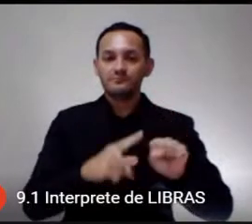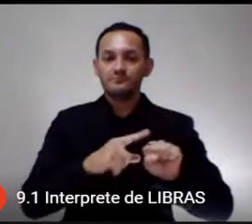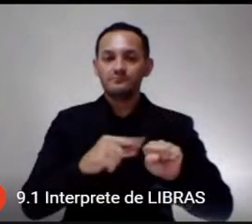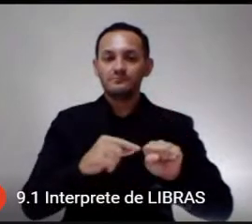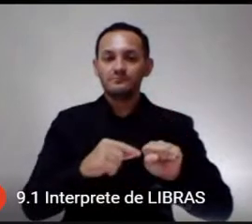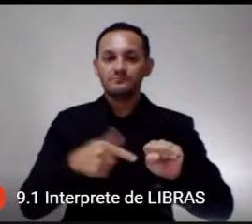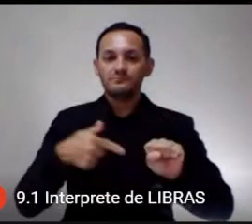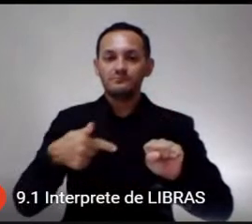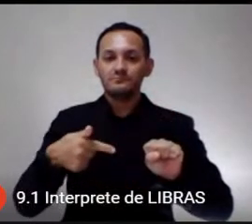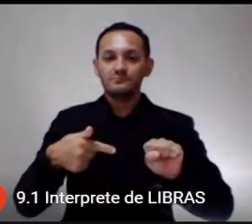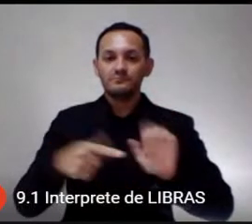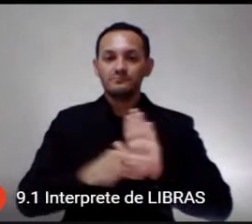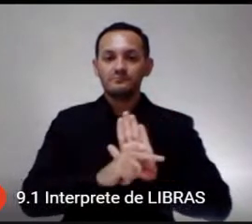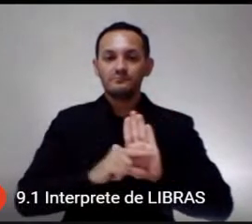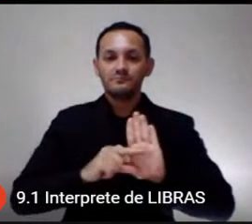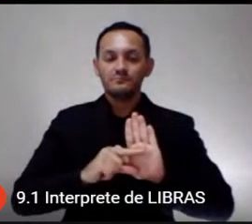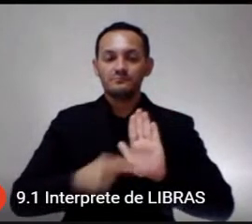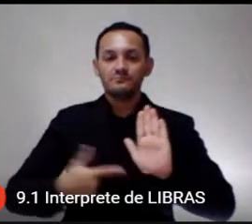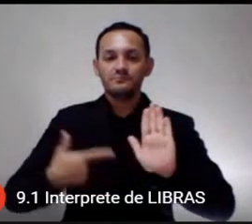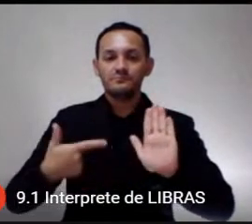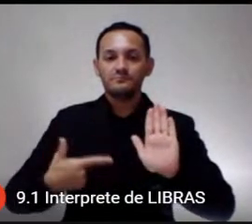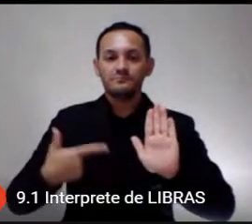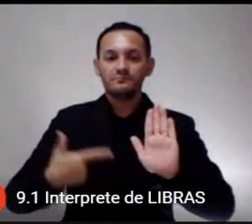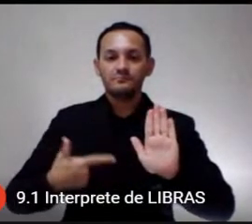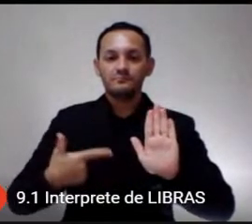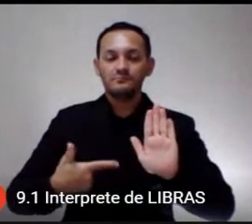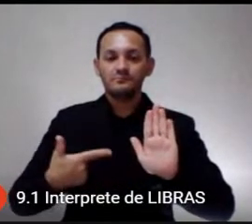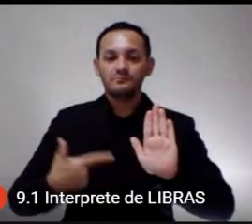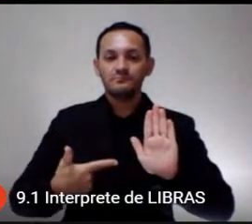7º, parágrafo 2º,